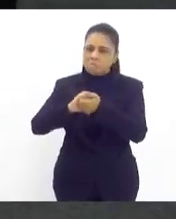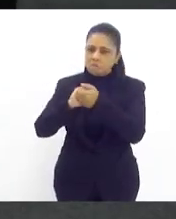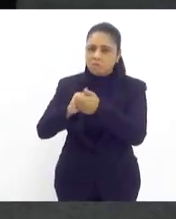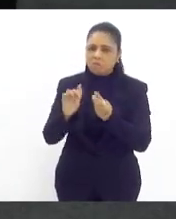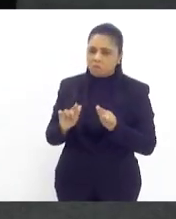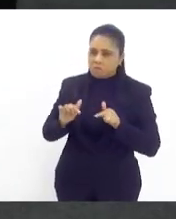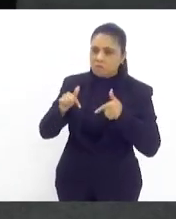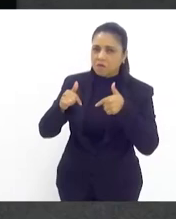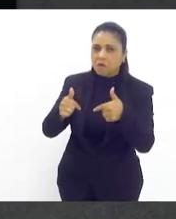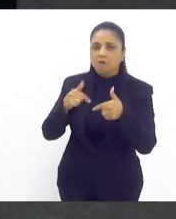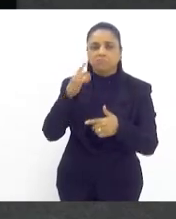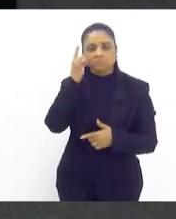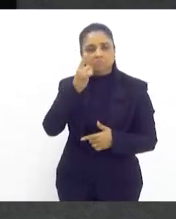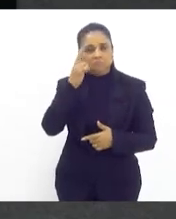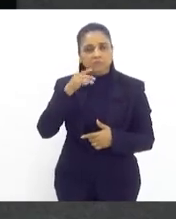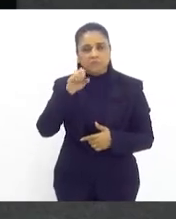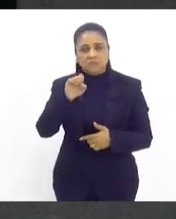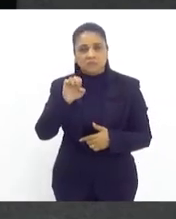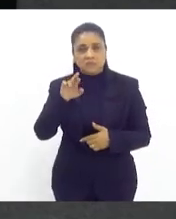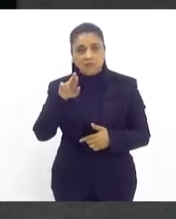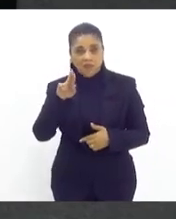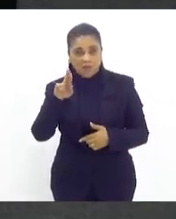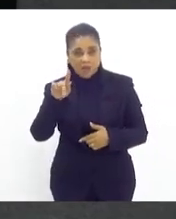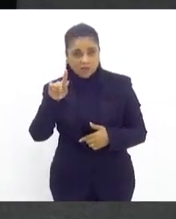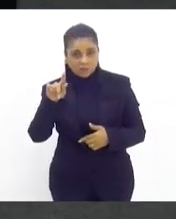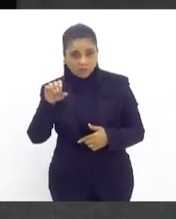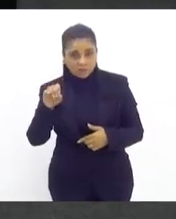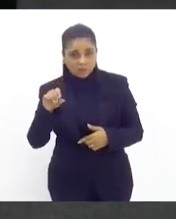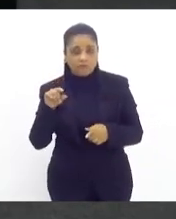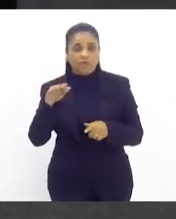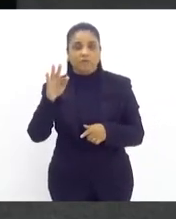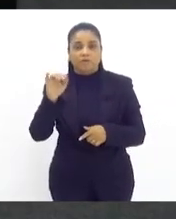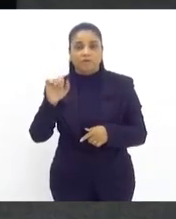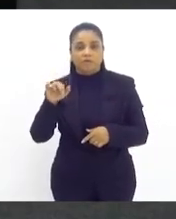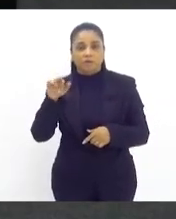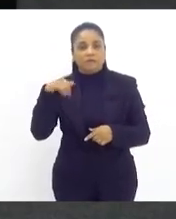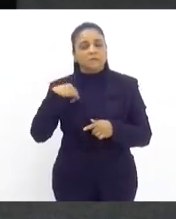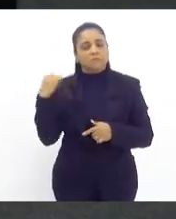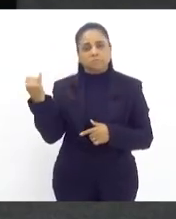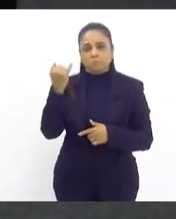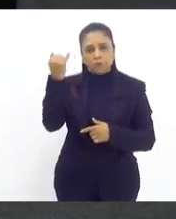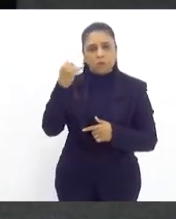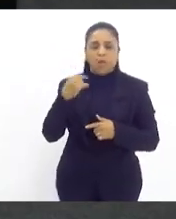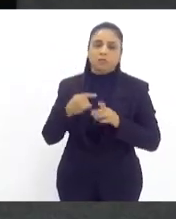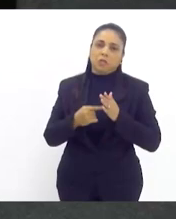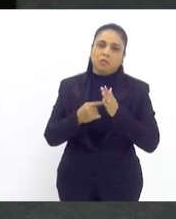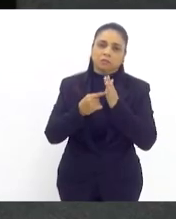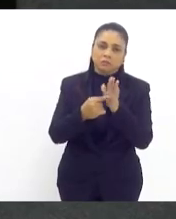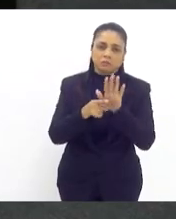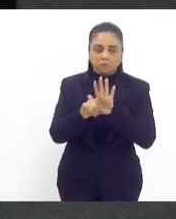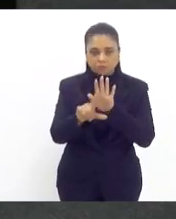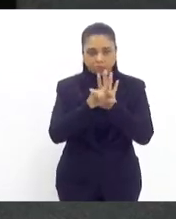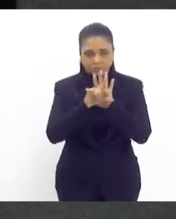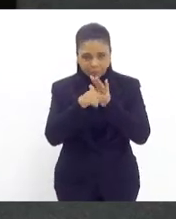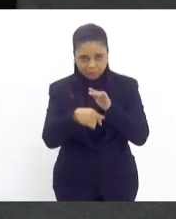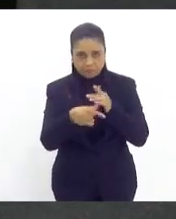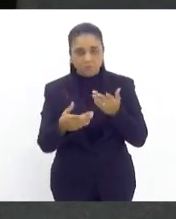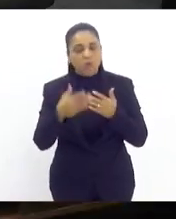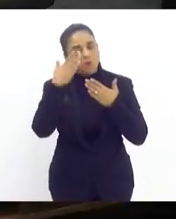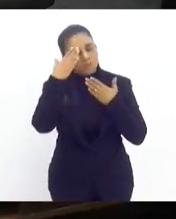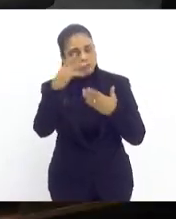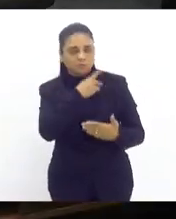iniciativa do deputado Sérgio Fernandes né Falando o quanto que é importante essa indicação Legislativa Muito obrigado presidente